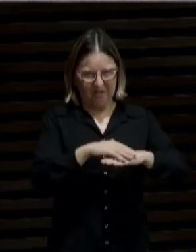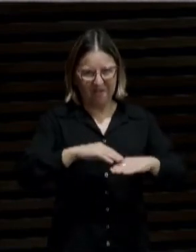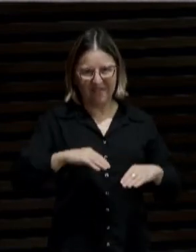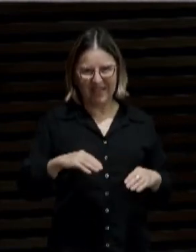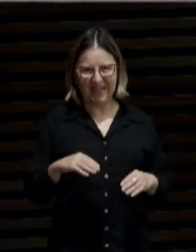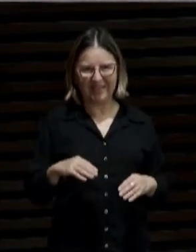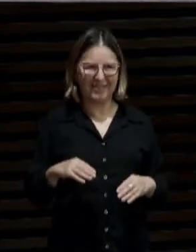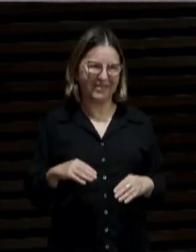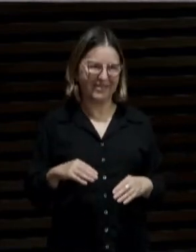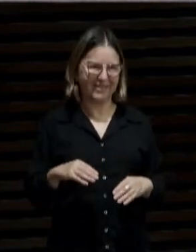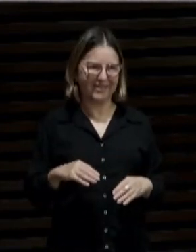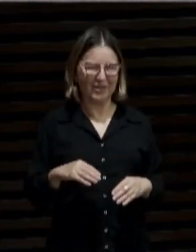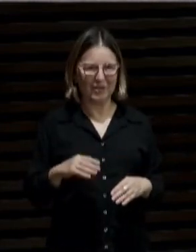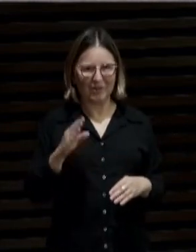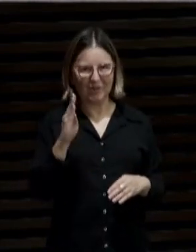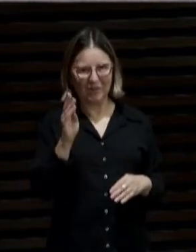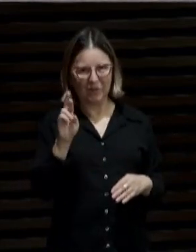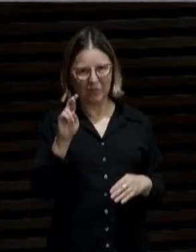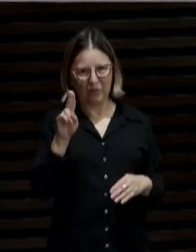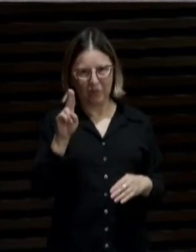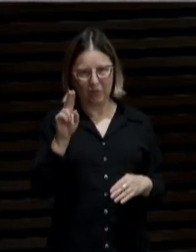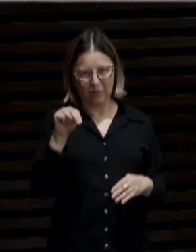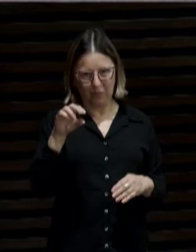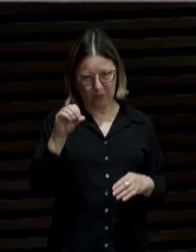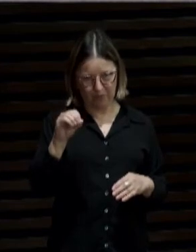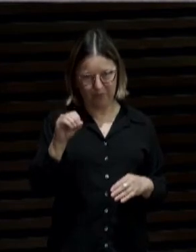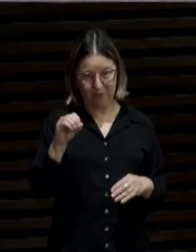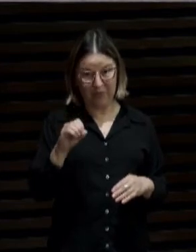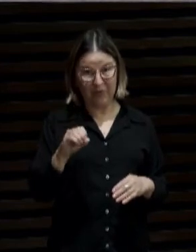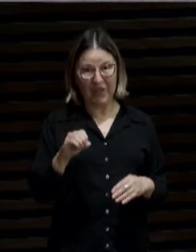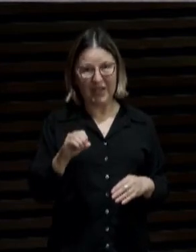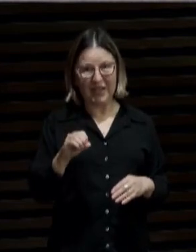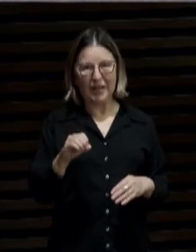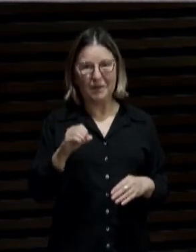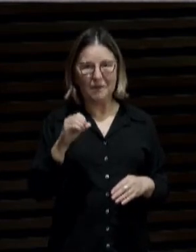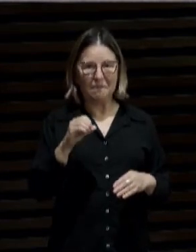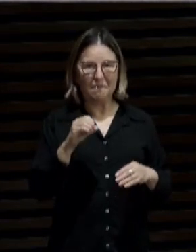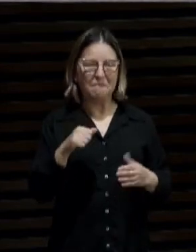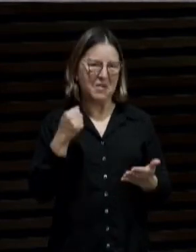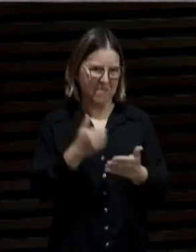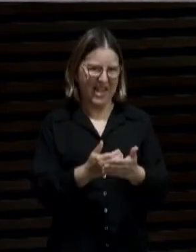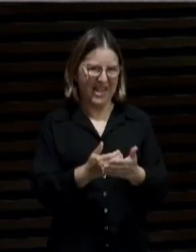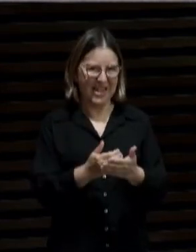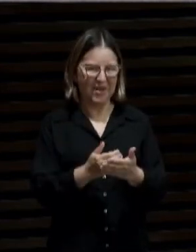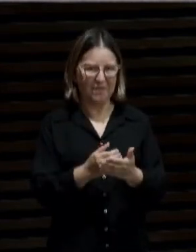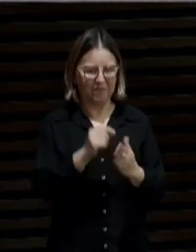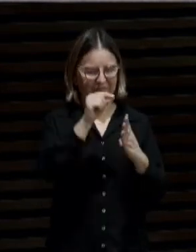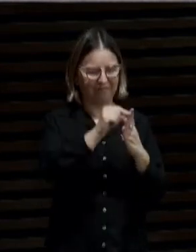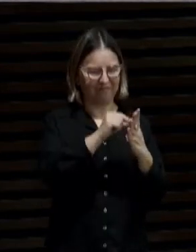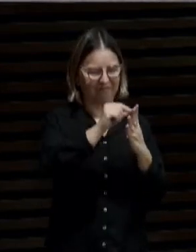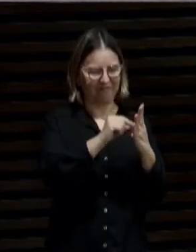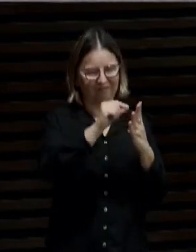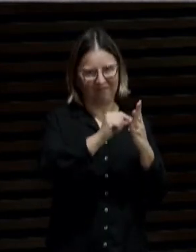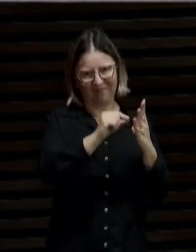dele, e conforme ele for pagando, eu vou pagando aqui também. Se ele não conseguir pagar, depois eu me acerto com ele. Não, não é isso que ele fez. Ele não deu uma